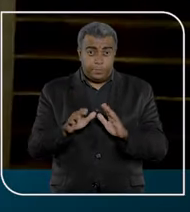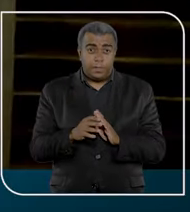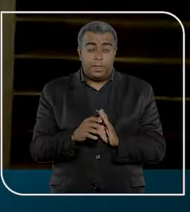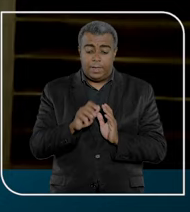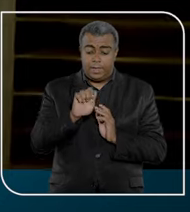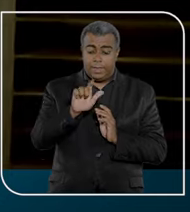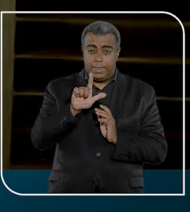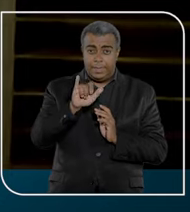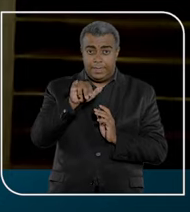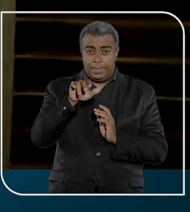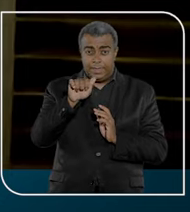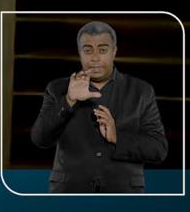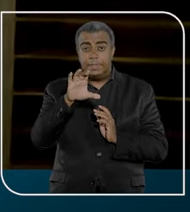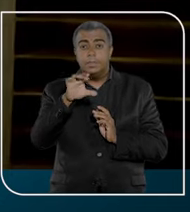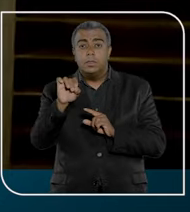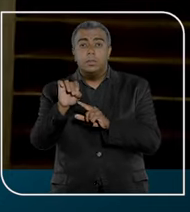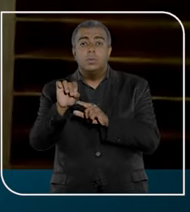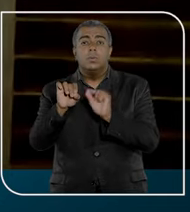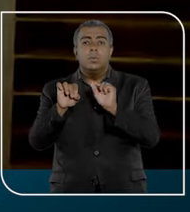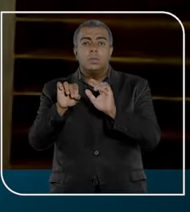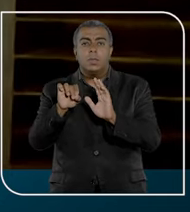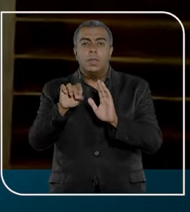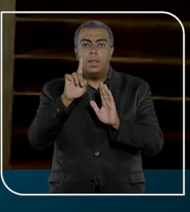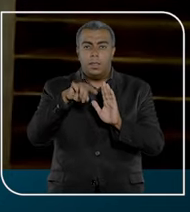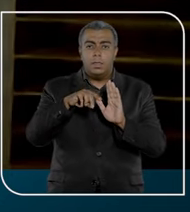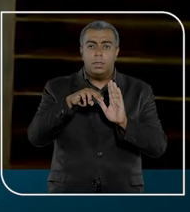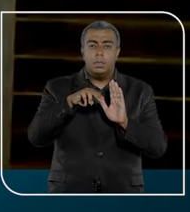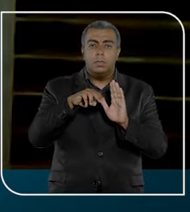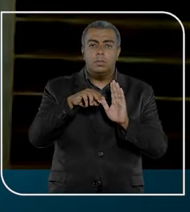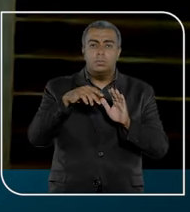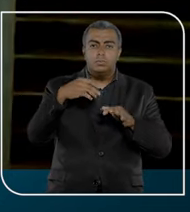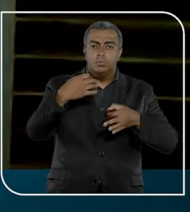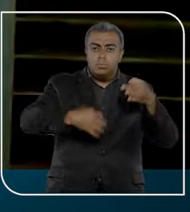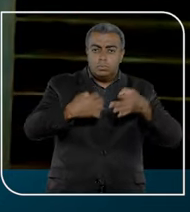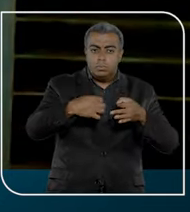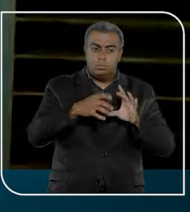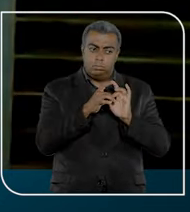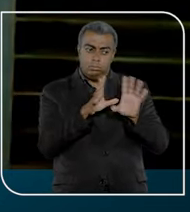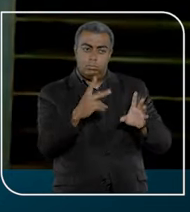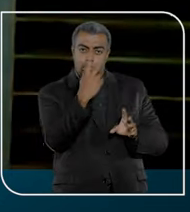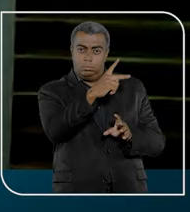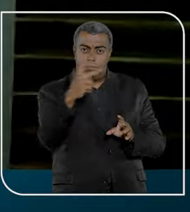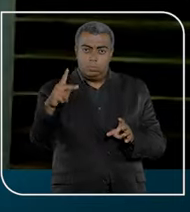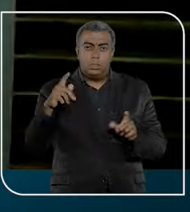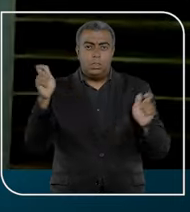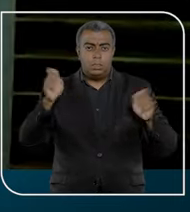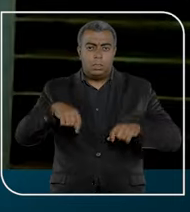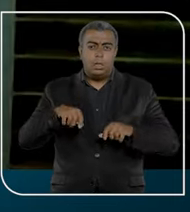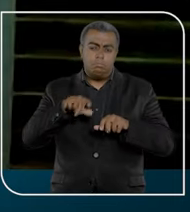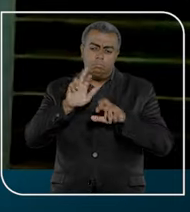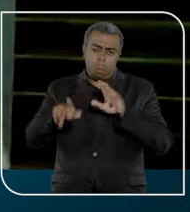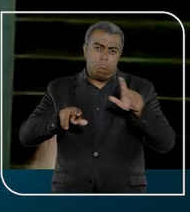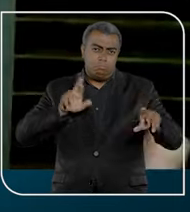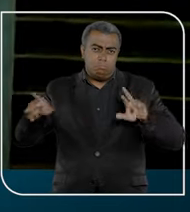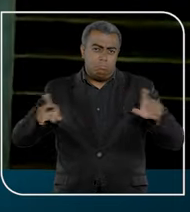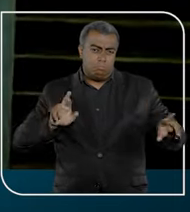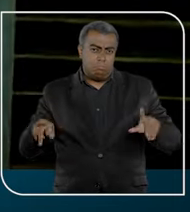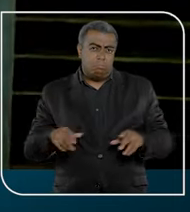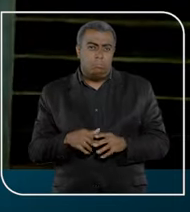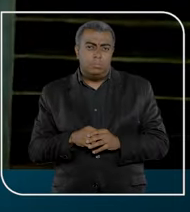Olha, Fátima, a alienação judicial em si é um procedimento de jurisdição voluntária que é cabível em